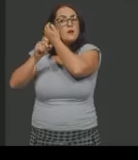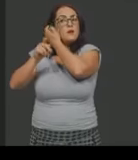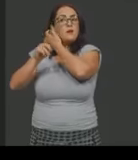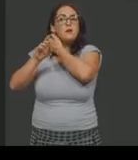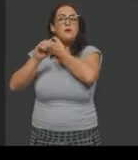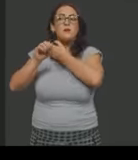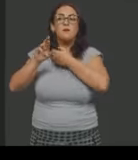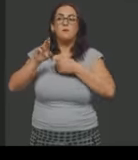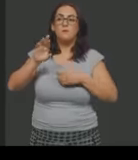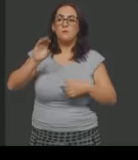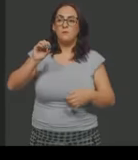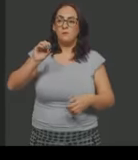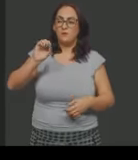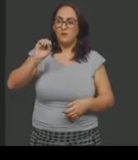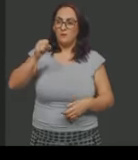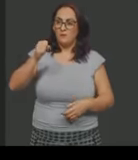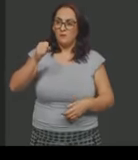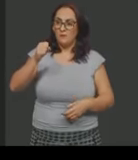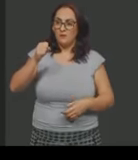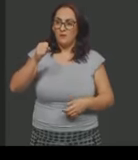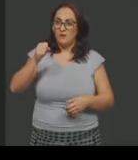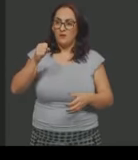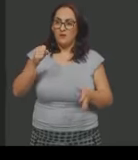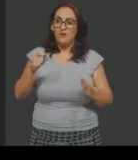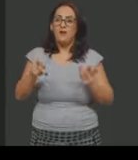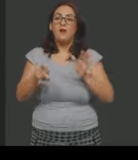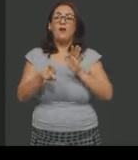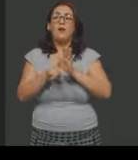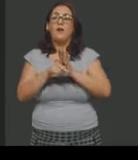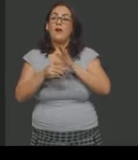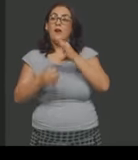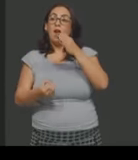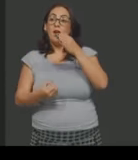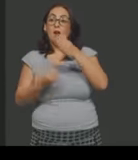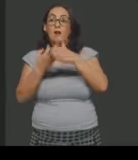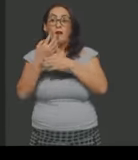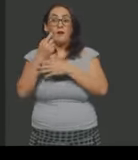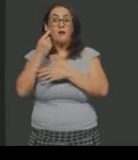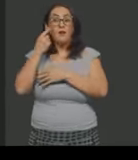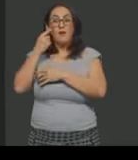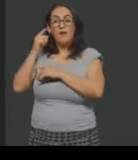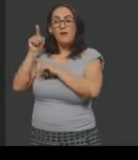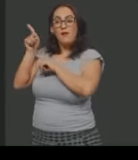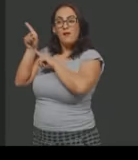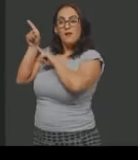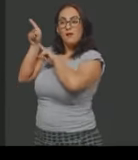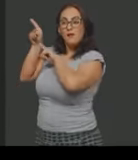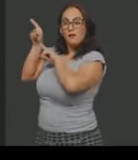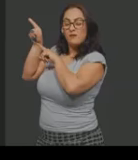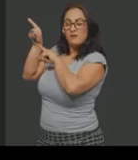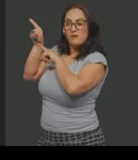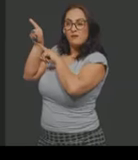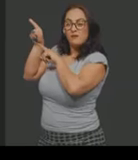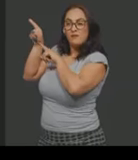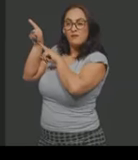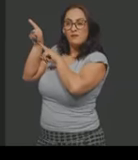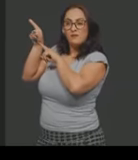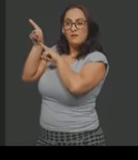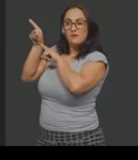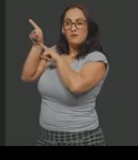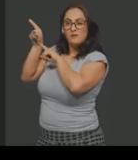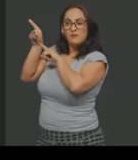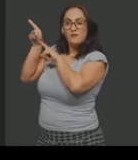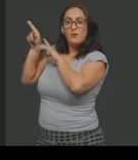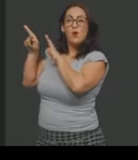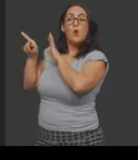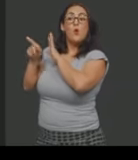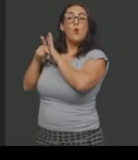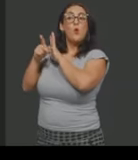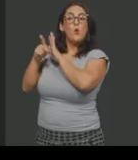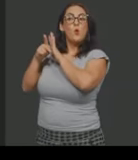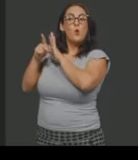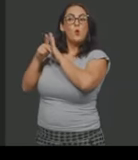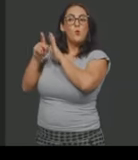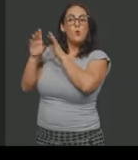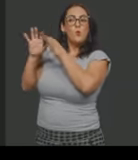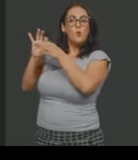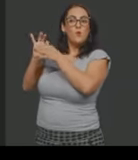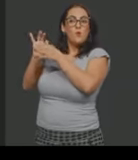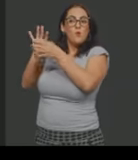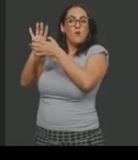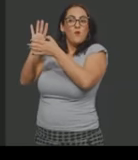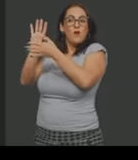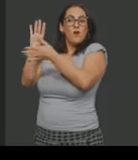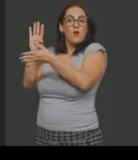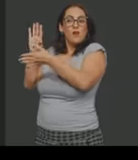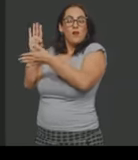todos haploides, vai ter então essa liberação desses esporos, vai ser lançado no meio, e com